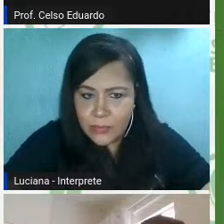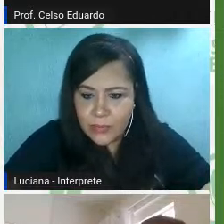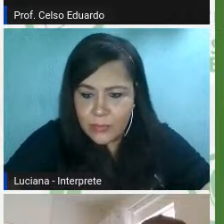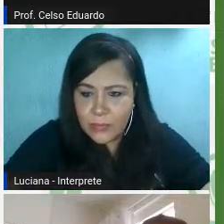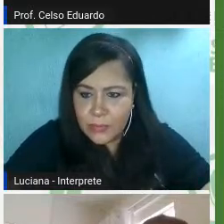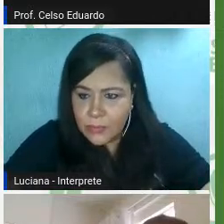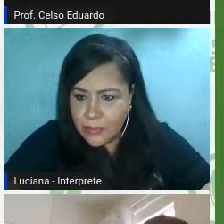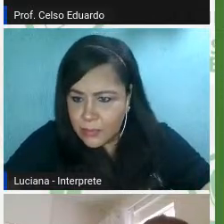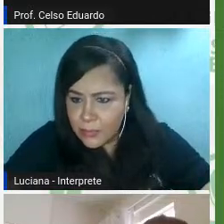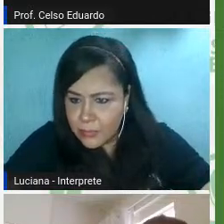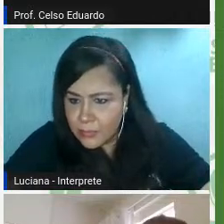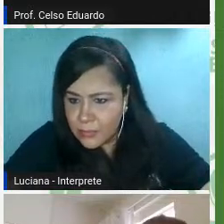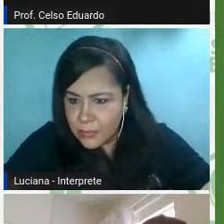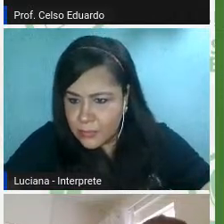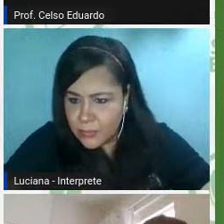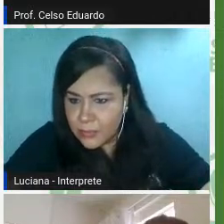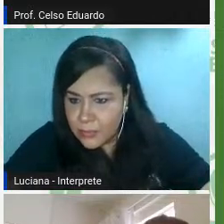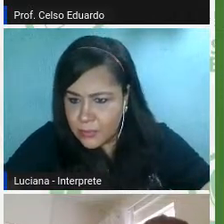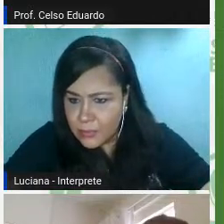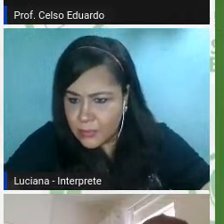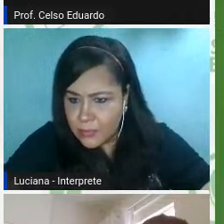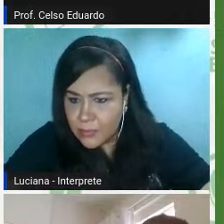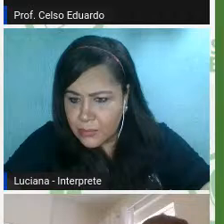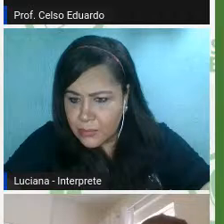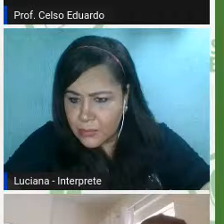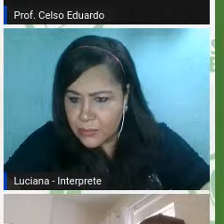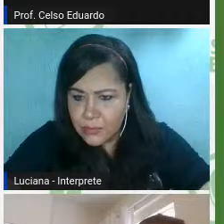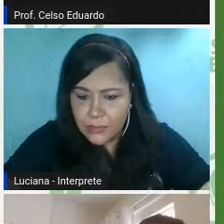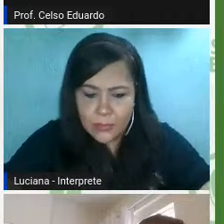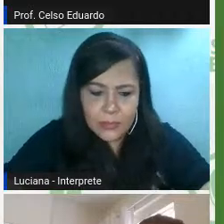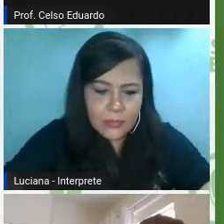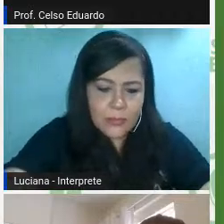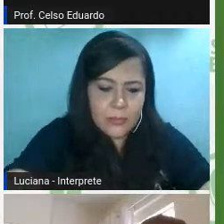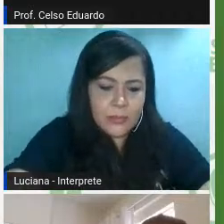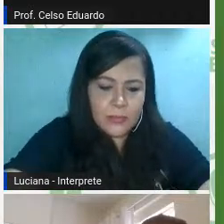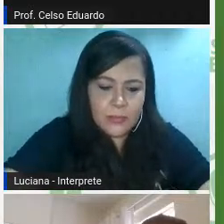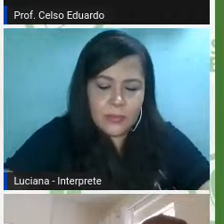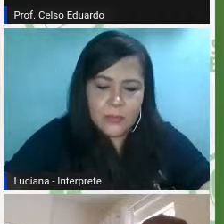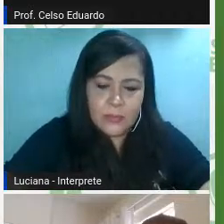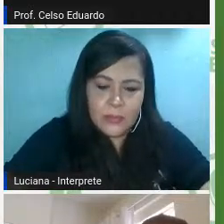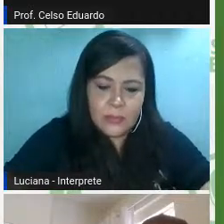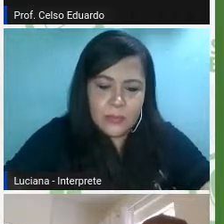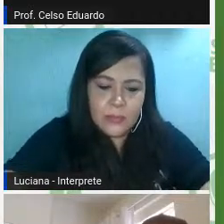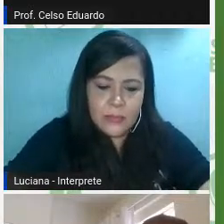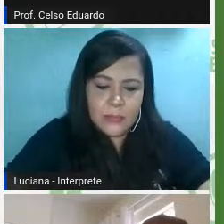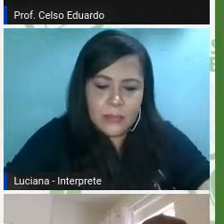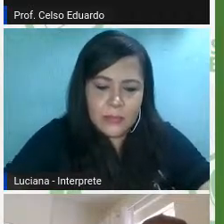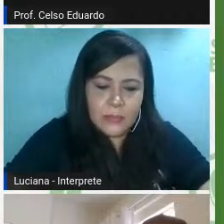Thank you.